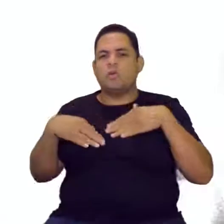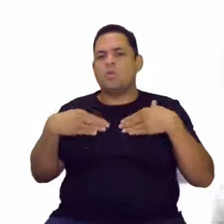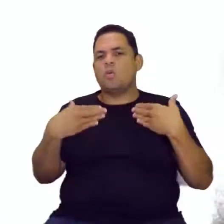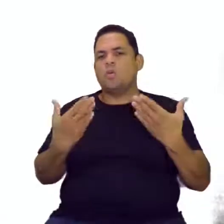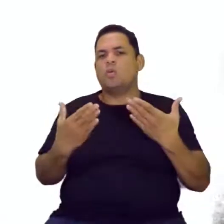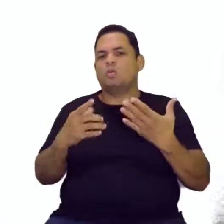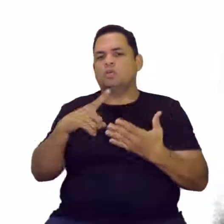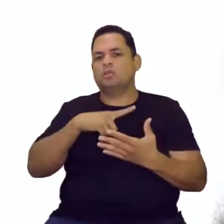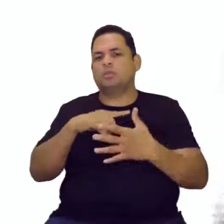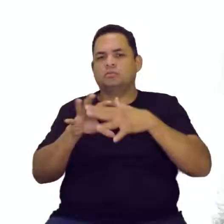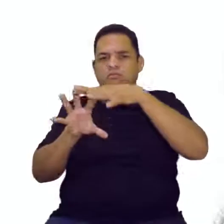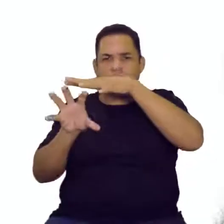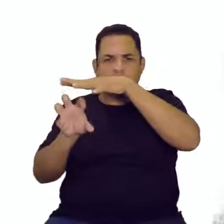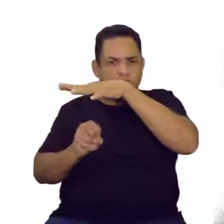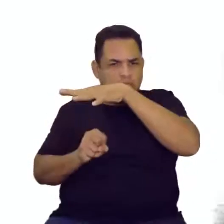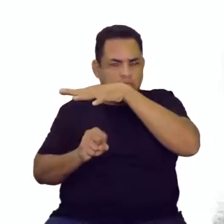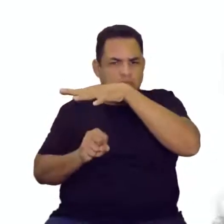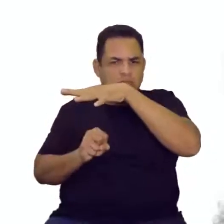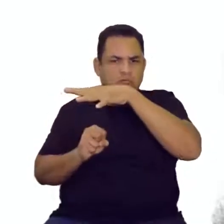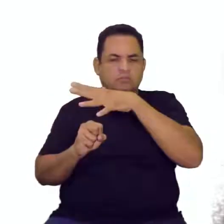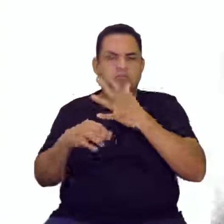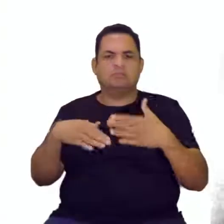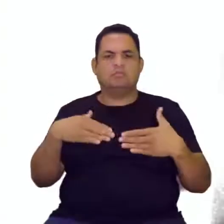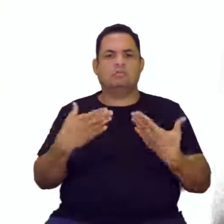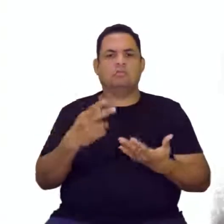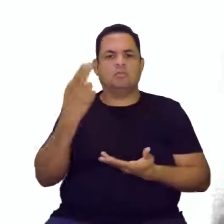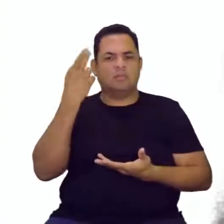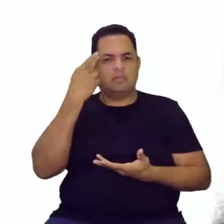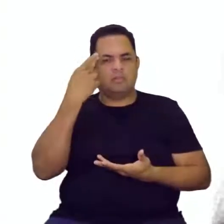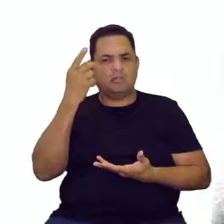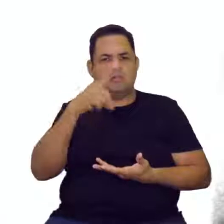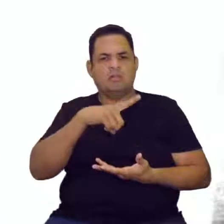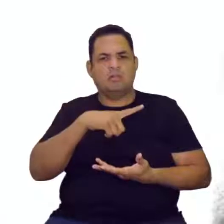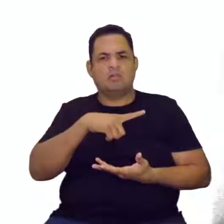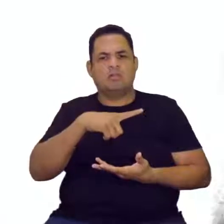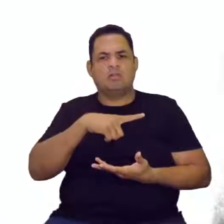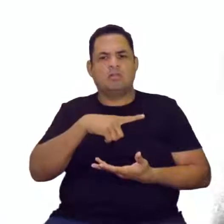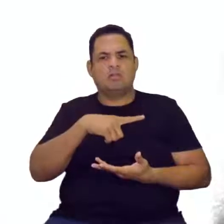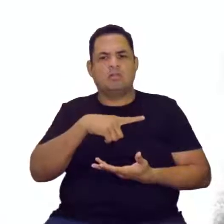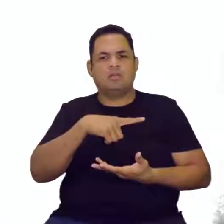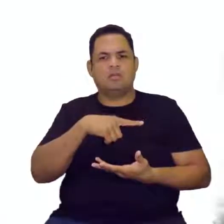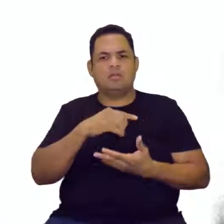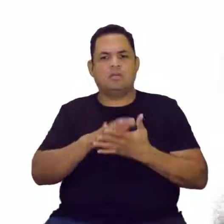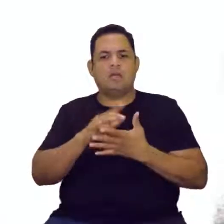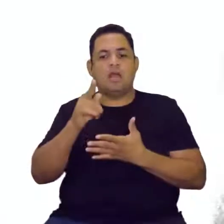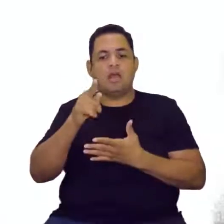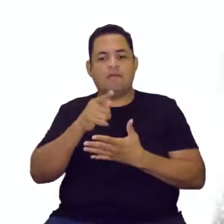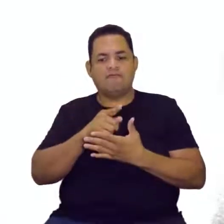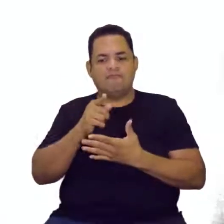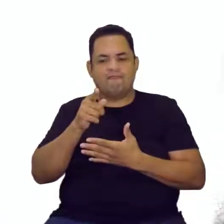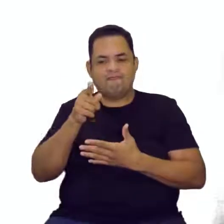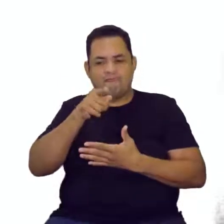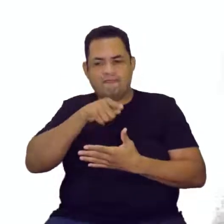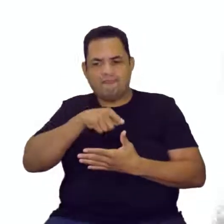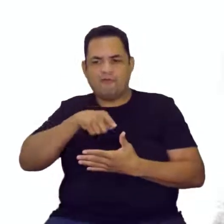ocorre a absorção, naturalmente a Terra ela tende a repelir uma parte